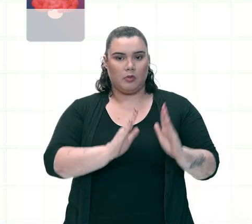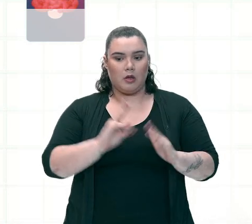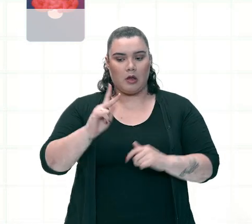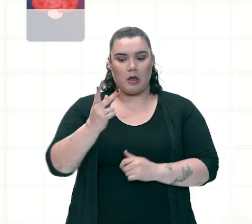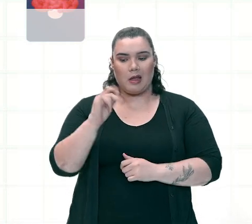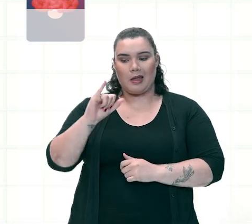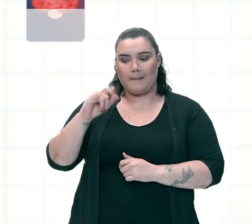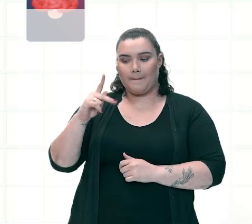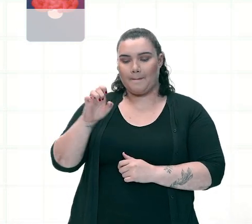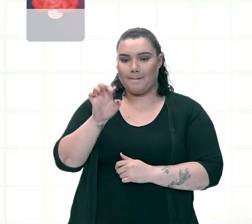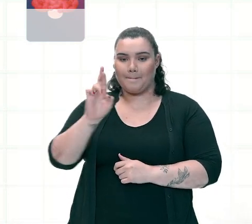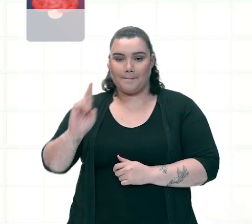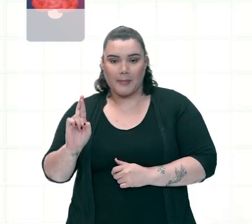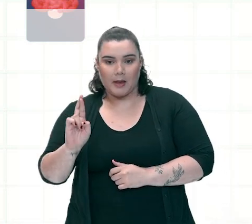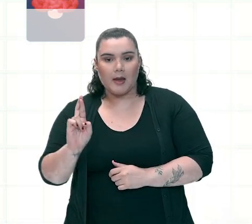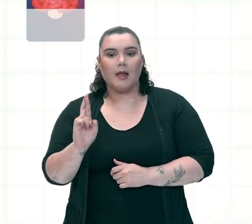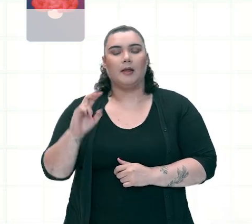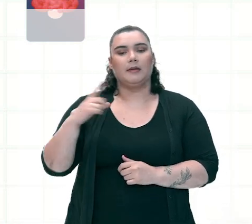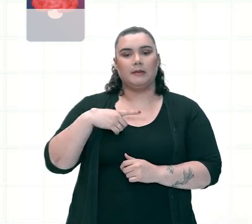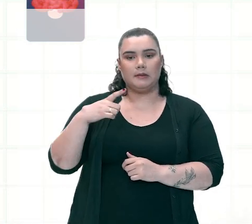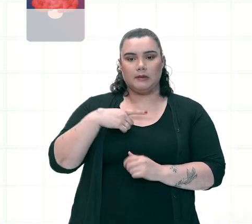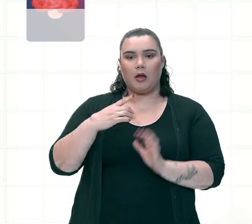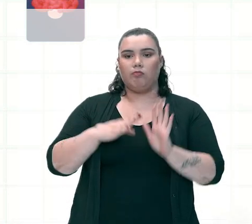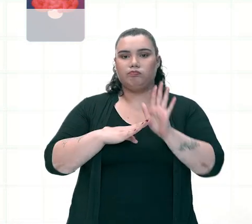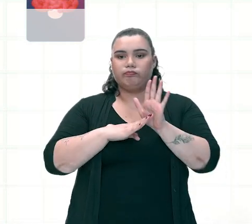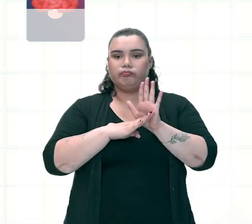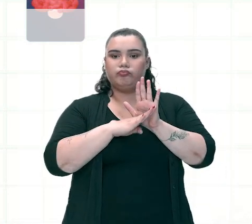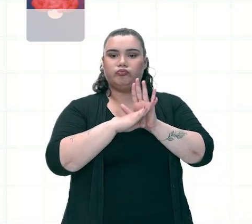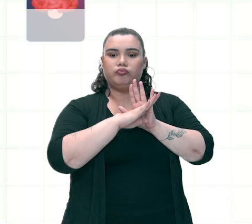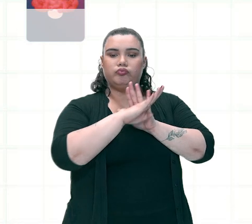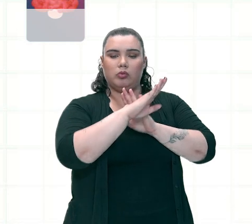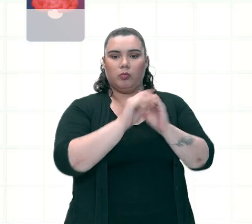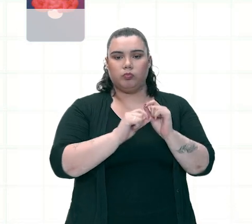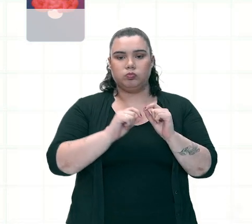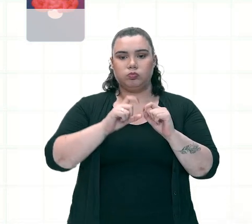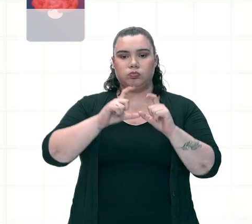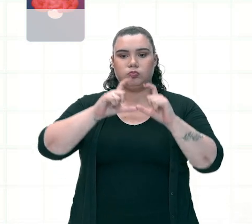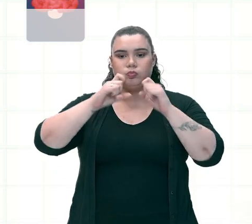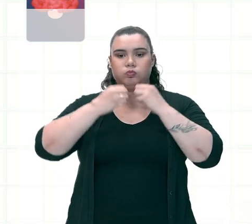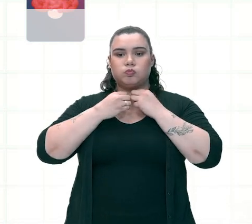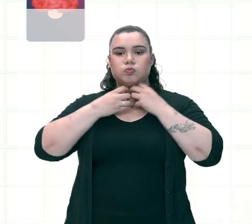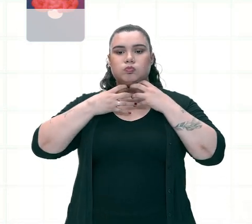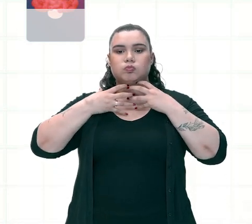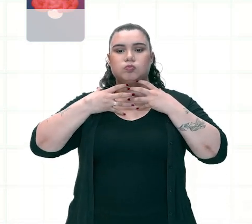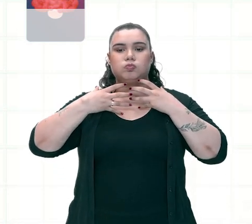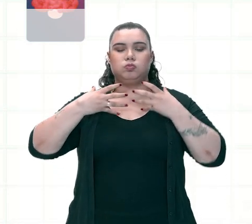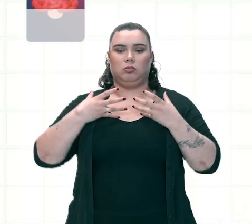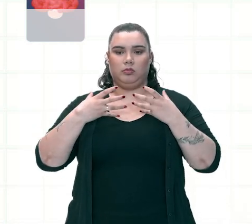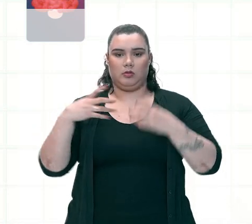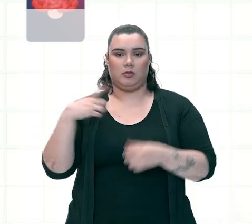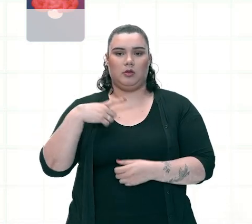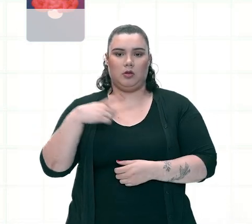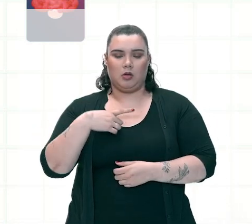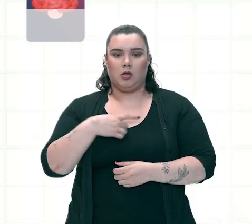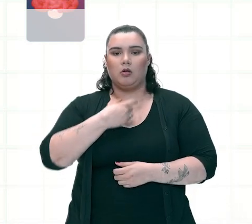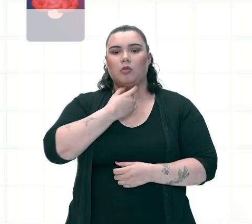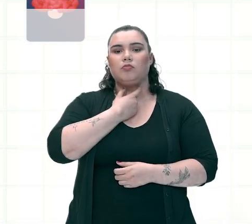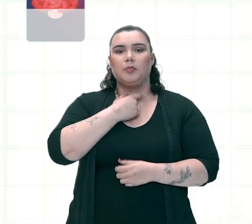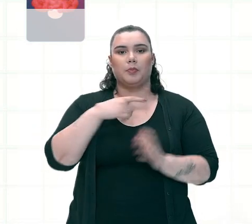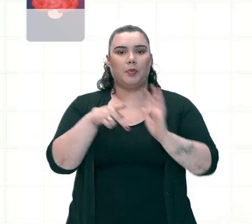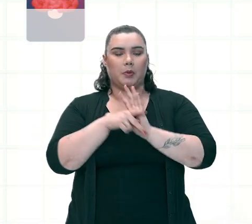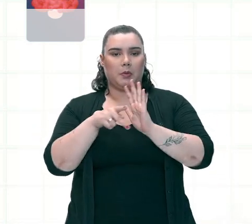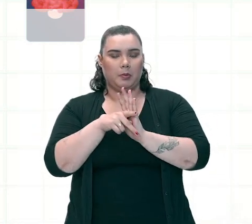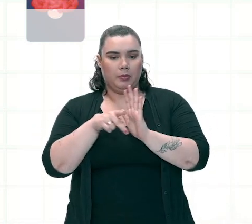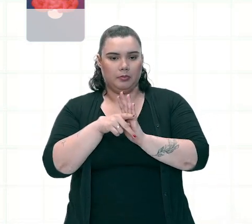do hipertireoidismo, é justamente quando ela tem ali uma função mais alterada, E vai ter um aumento ali